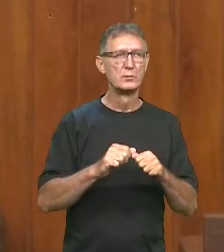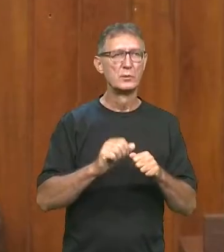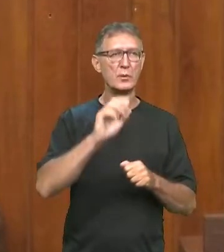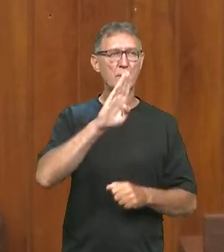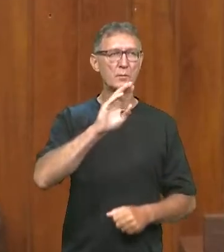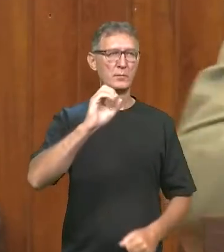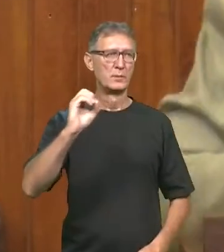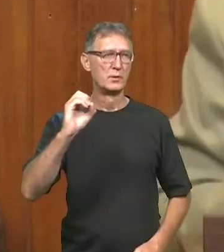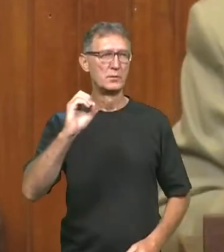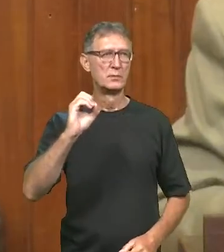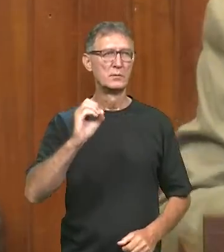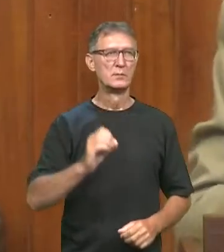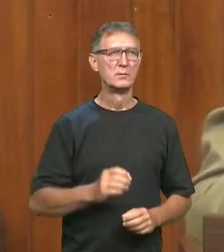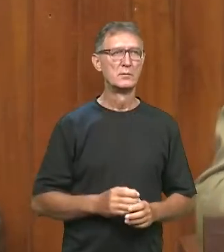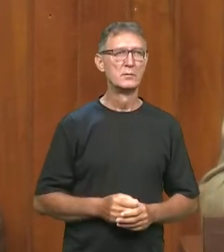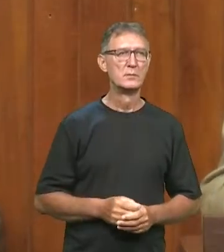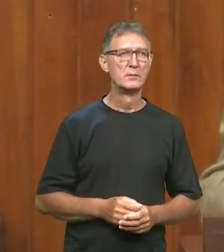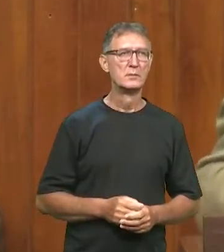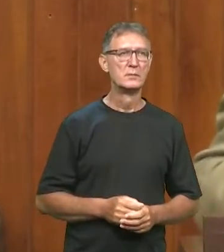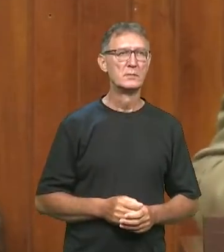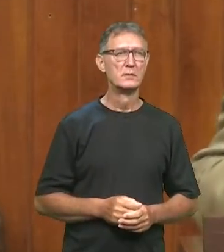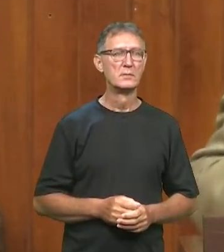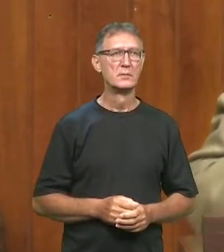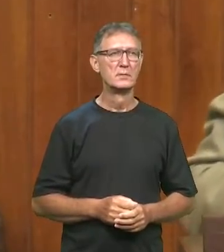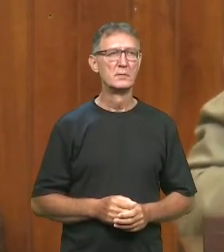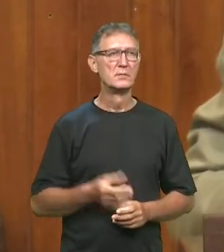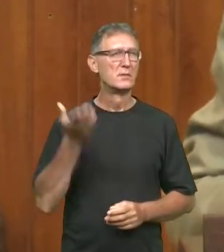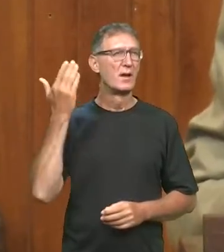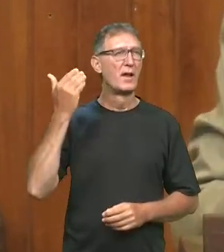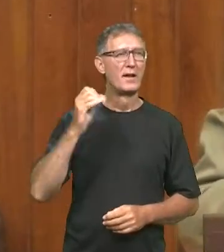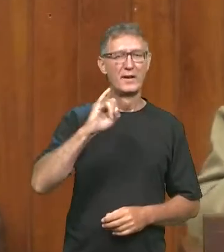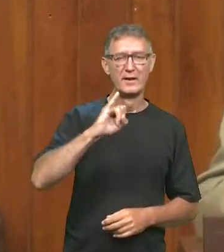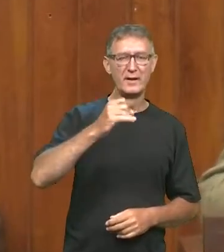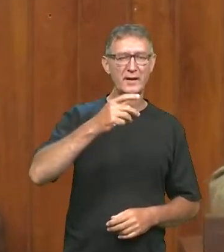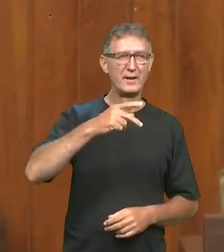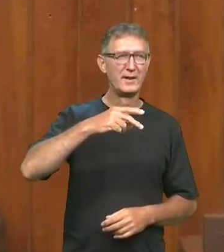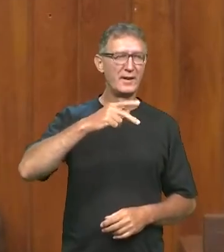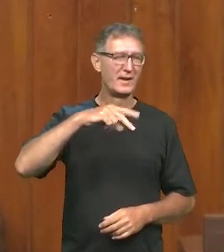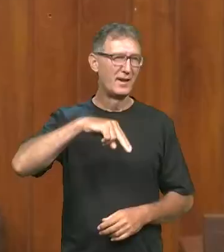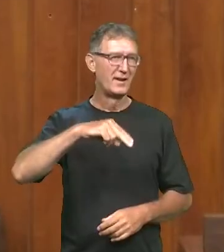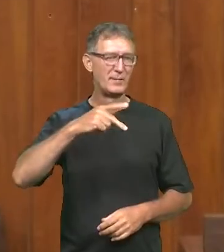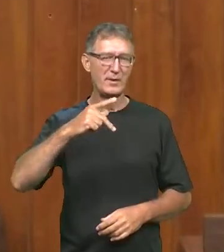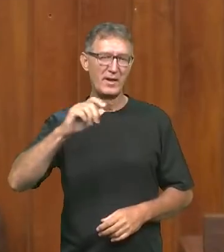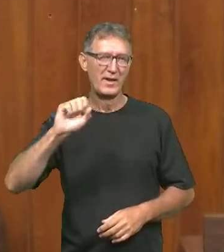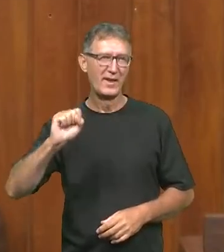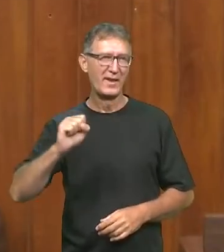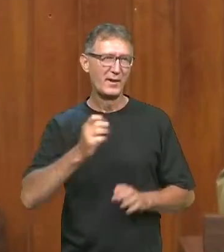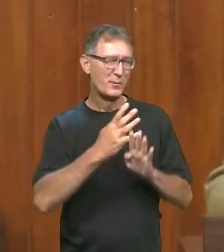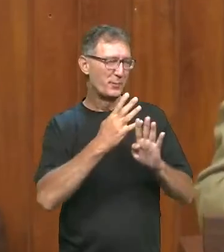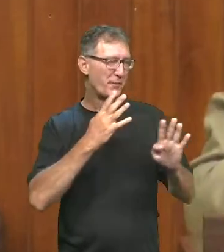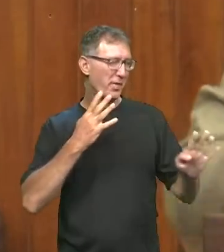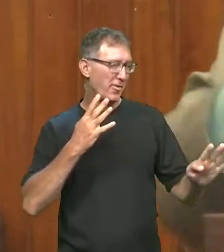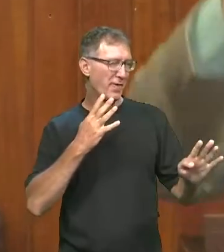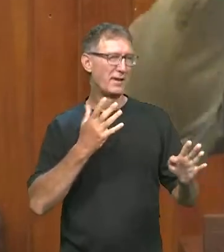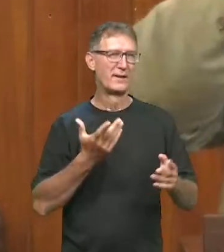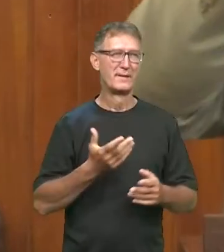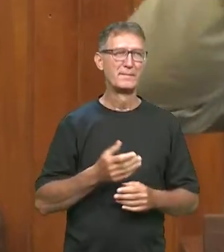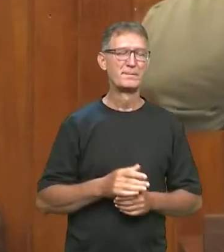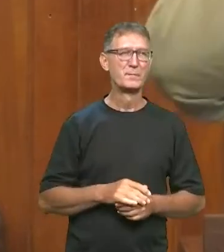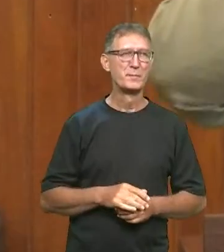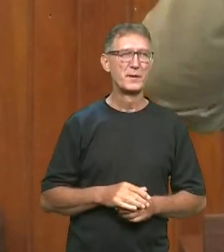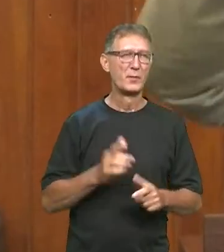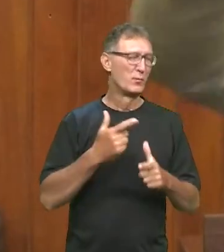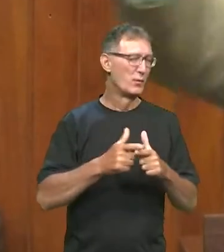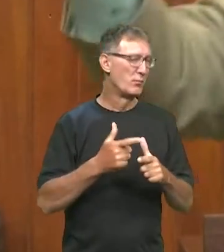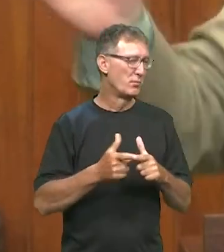de ocorrência, eu cheguei lá, aquilo lá parecia, lembra o INPS antigo? Aquele monte de gente doente, aquele monte de gente. Aí tinha